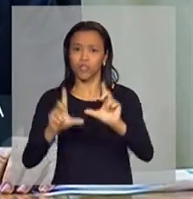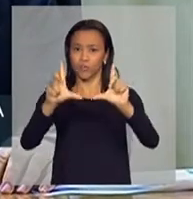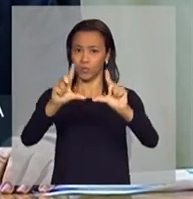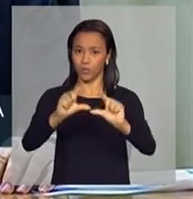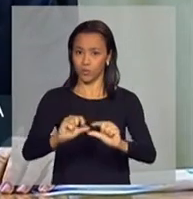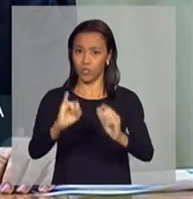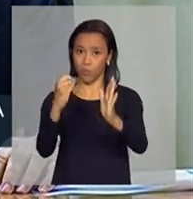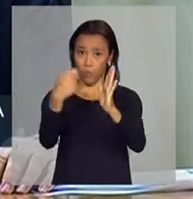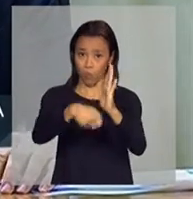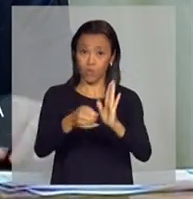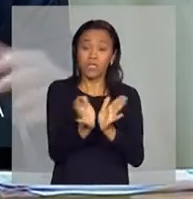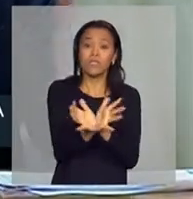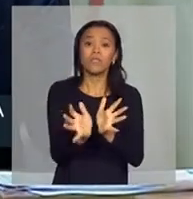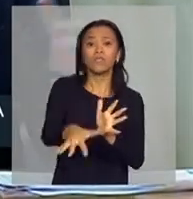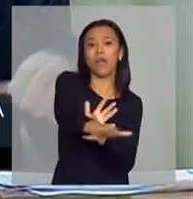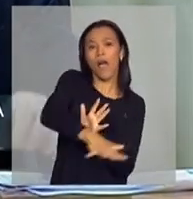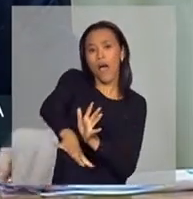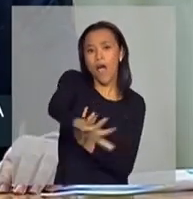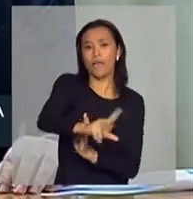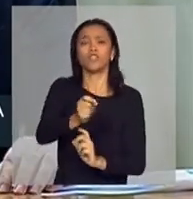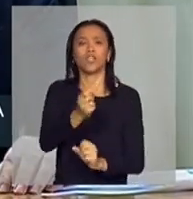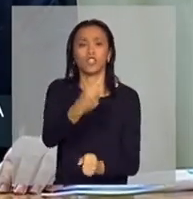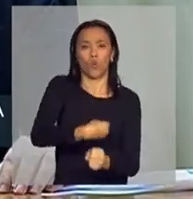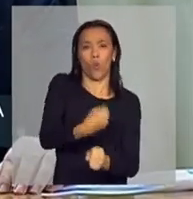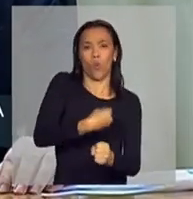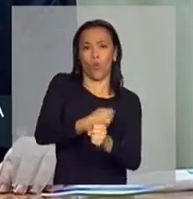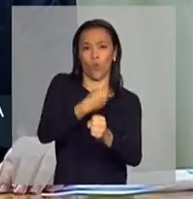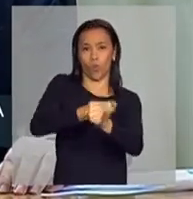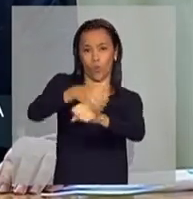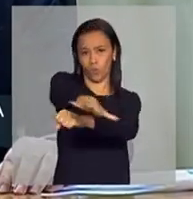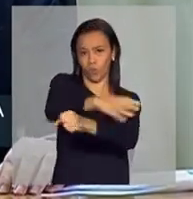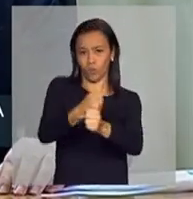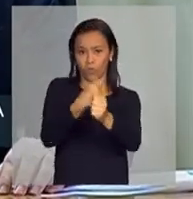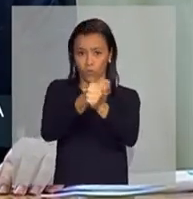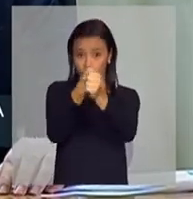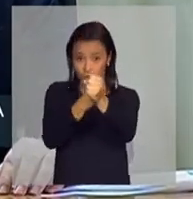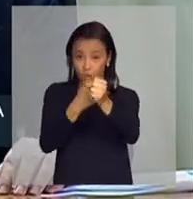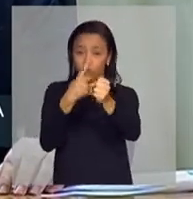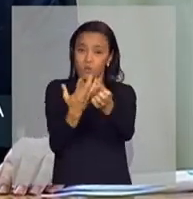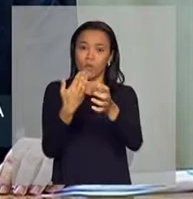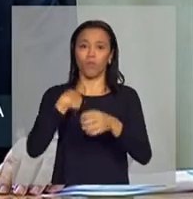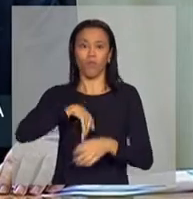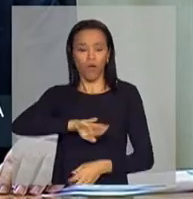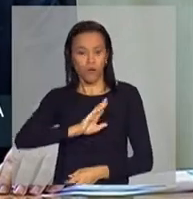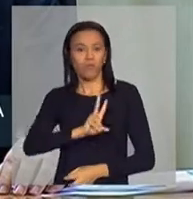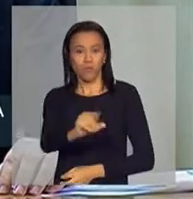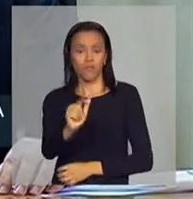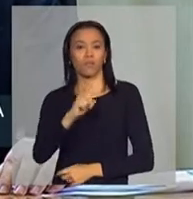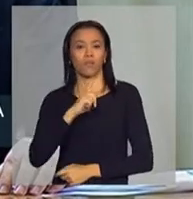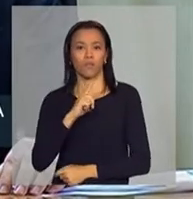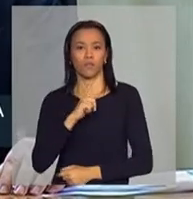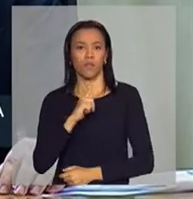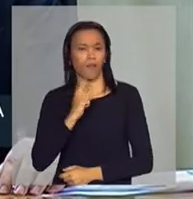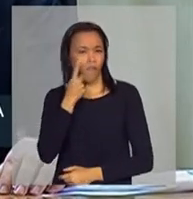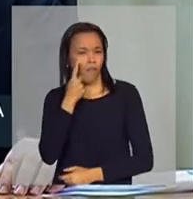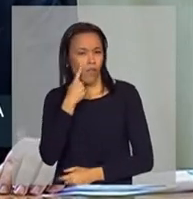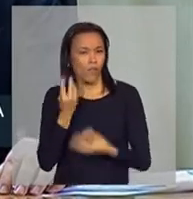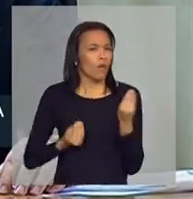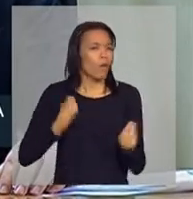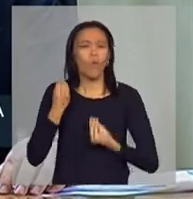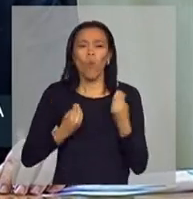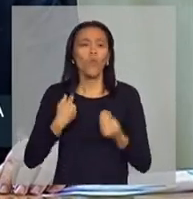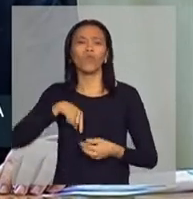de Oi para o setor é de construção é nós teremos que verificar